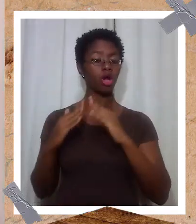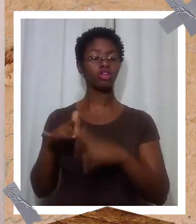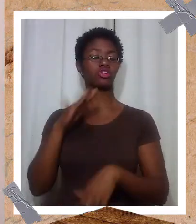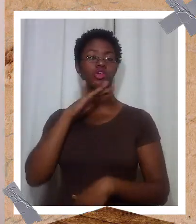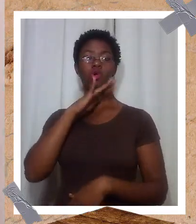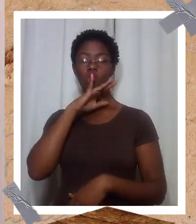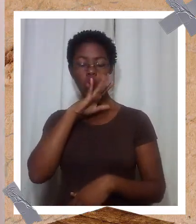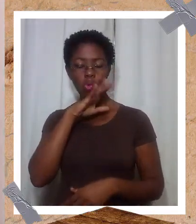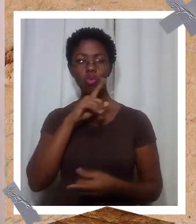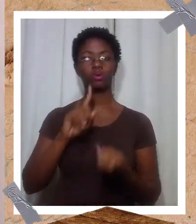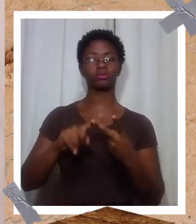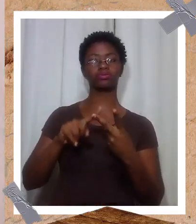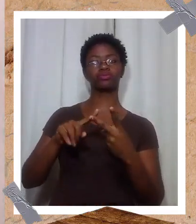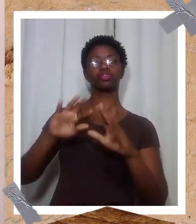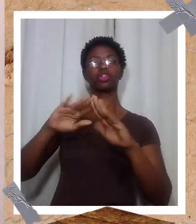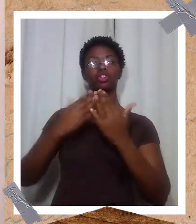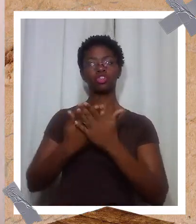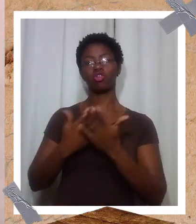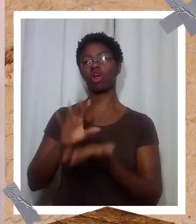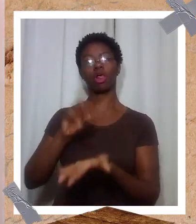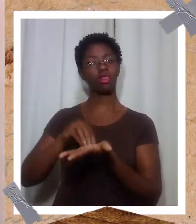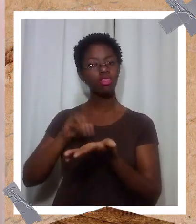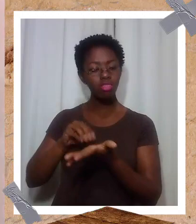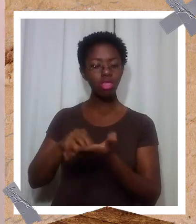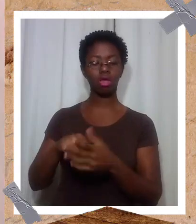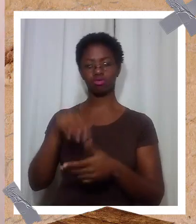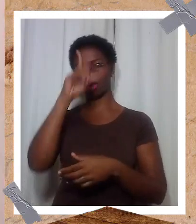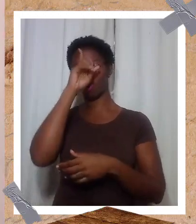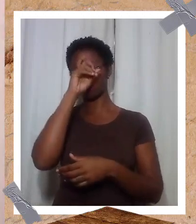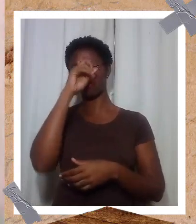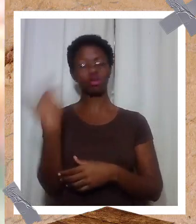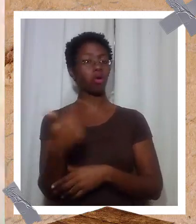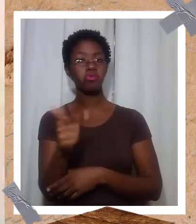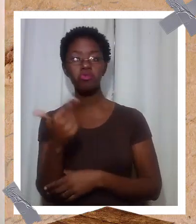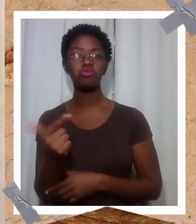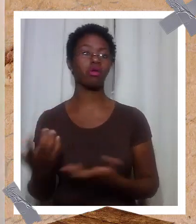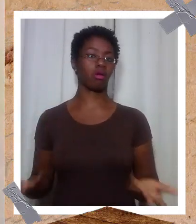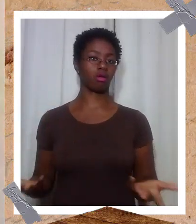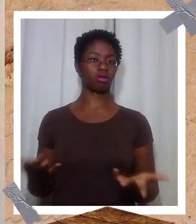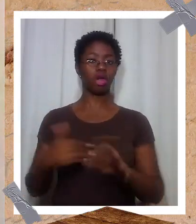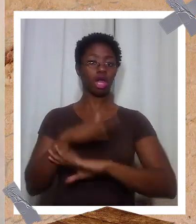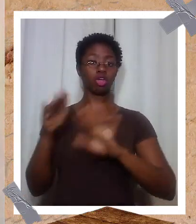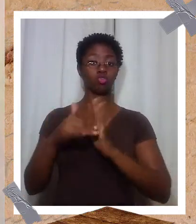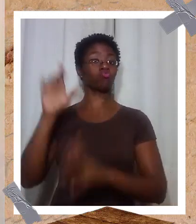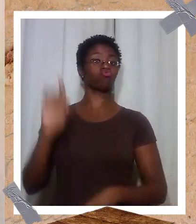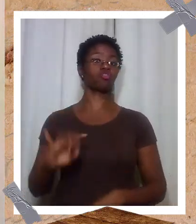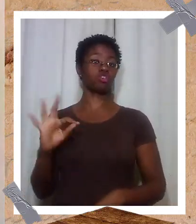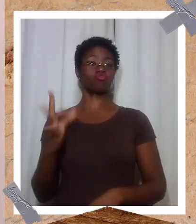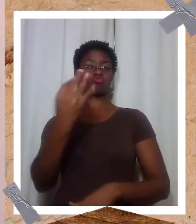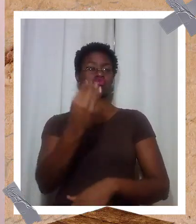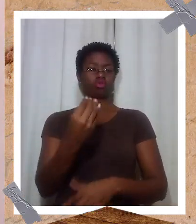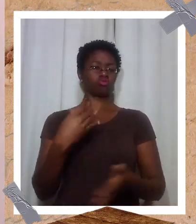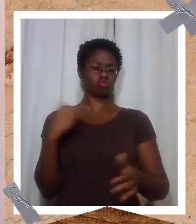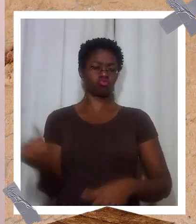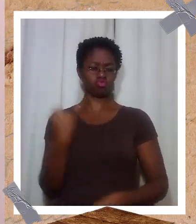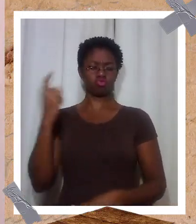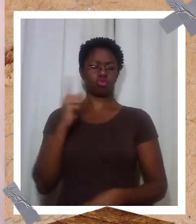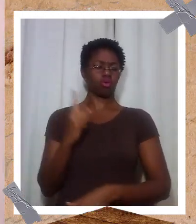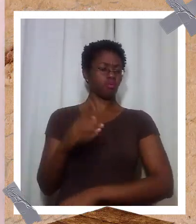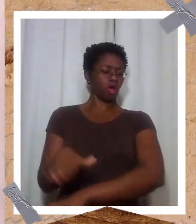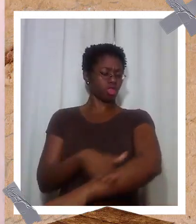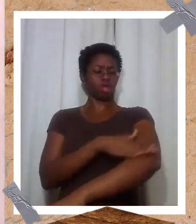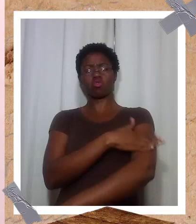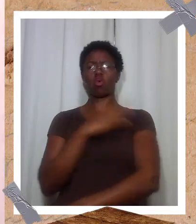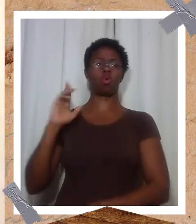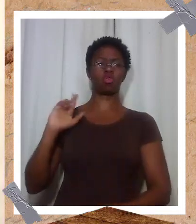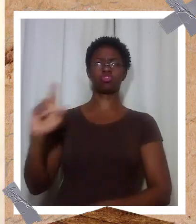escola, posto médico. Sempre foi muito essa coisa da luta pelo direito, pela minha comunidade, pelo direito de ter direito. Então nunca